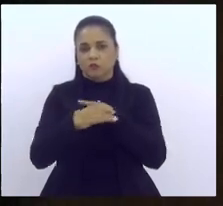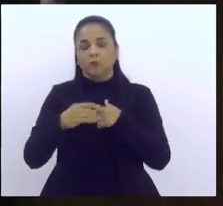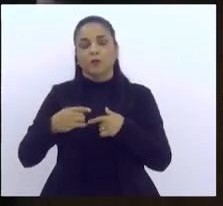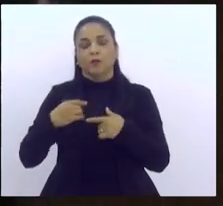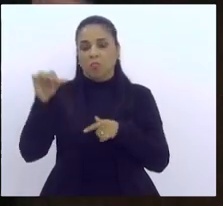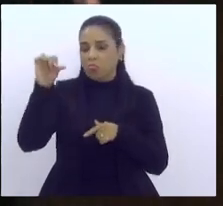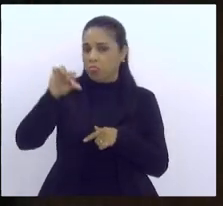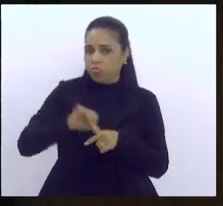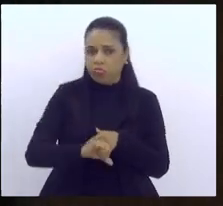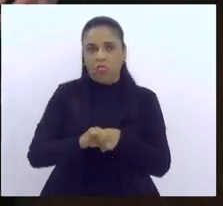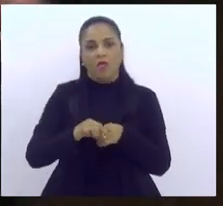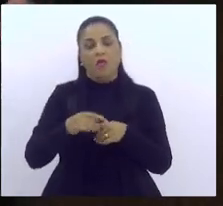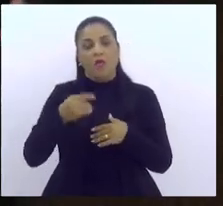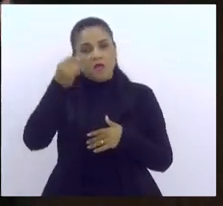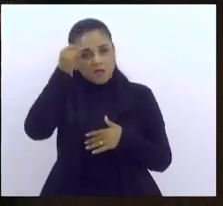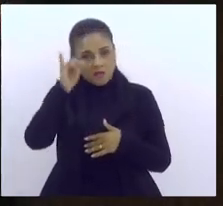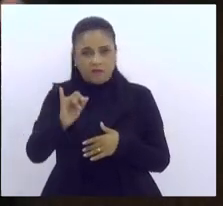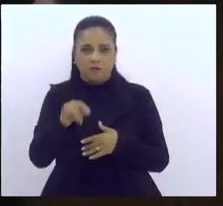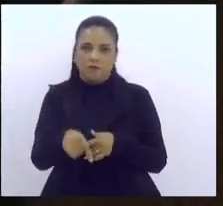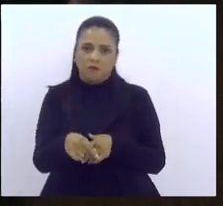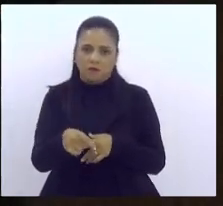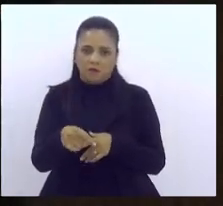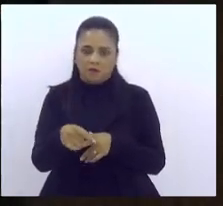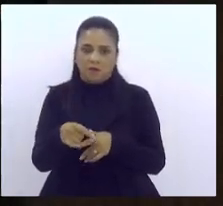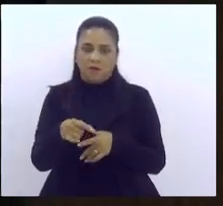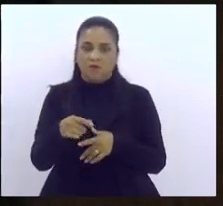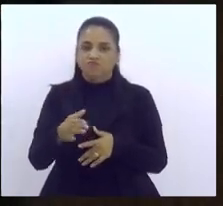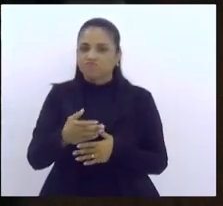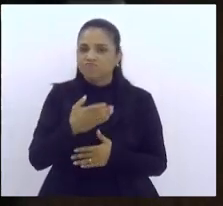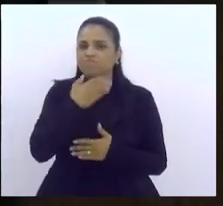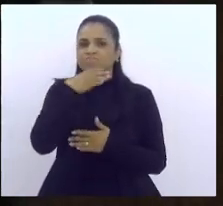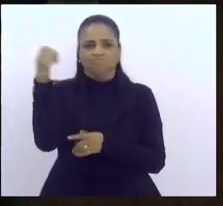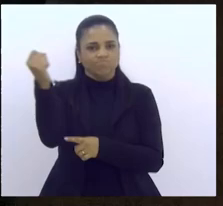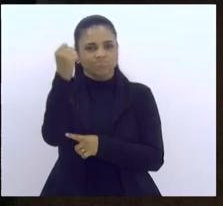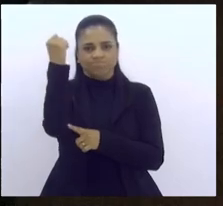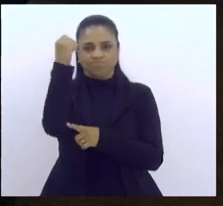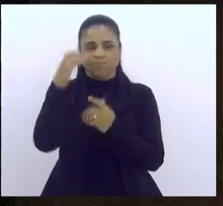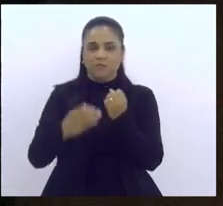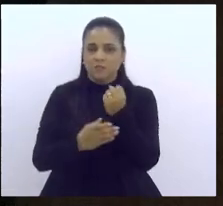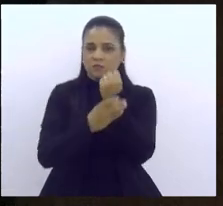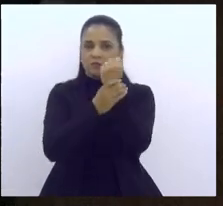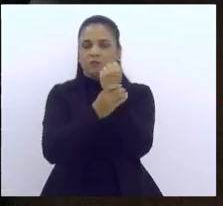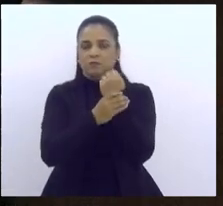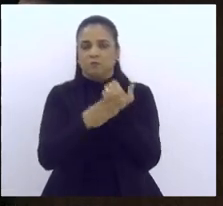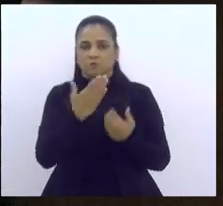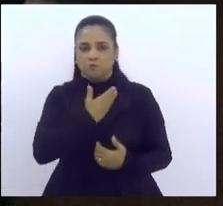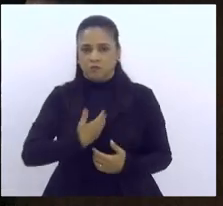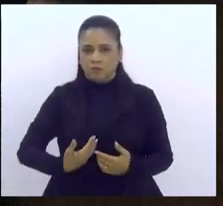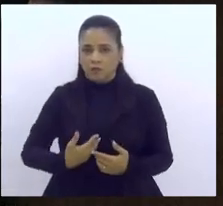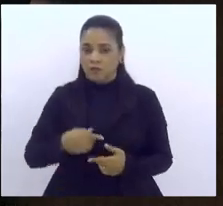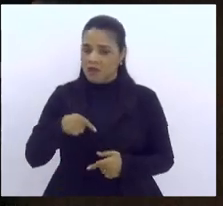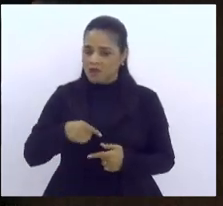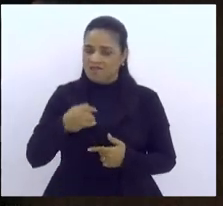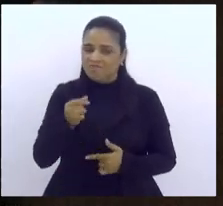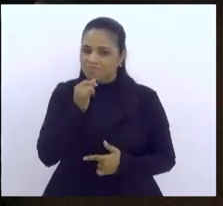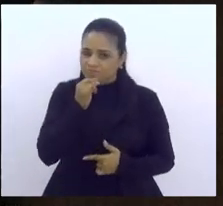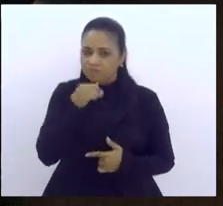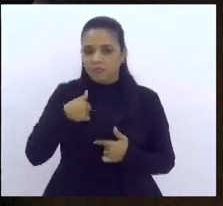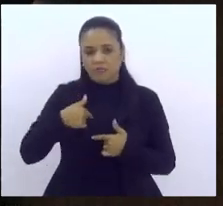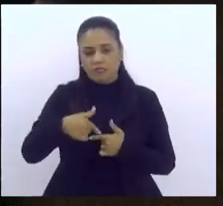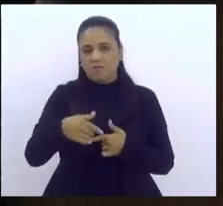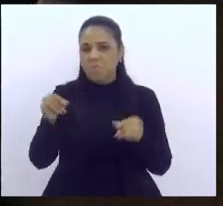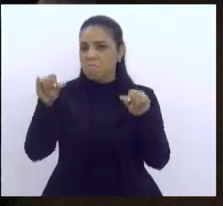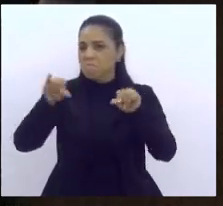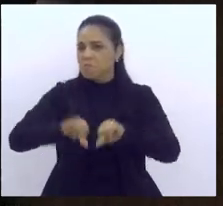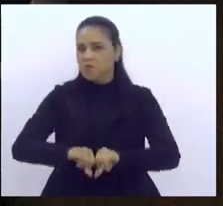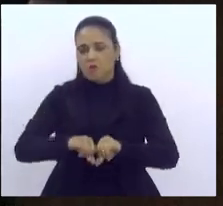problema mais crítico do Rio de Janeiro, que é a segurança pública. E, infelizmente, é daqui para pior. Eu e deputado Pobel